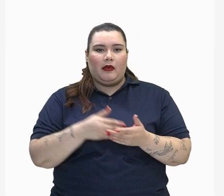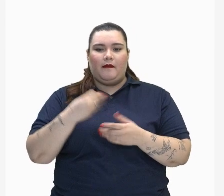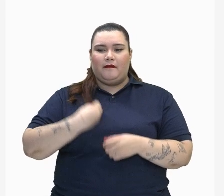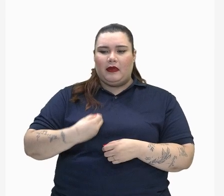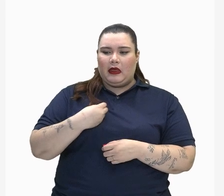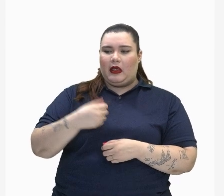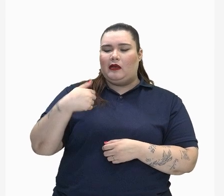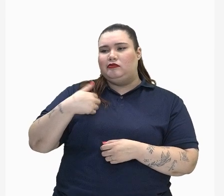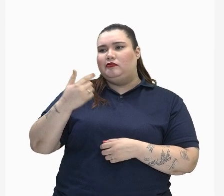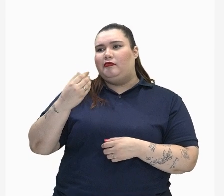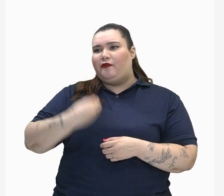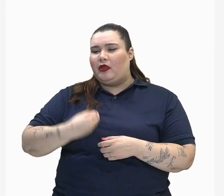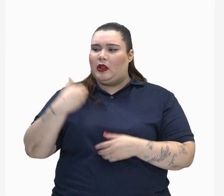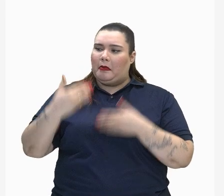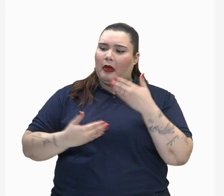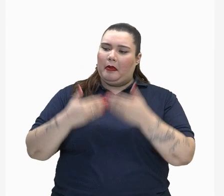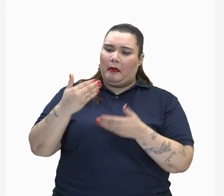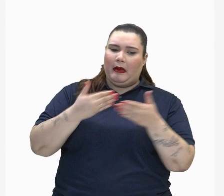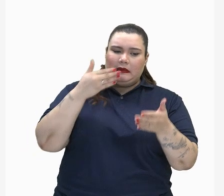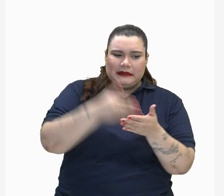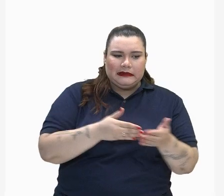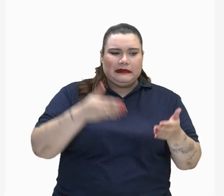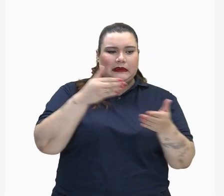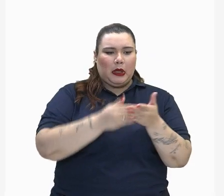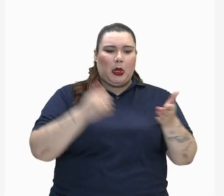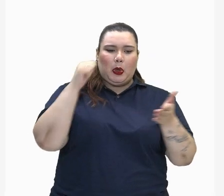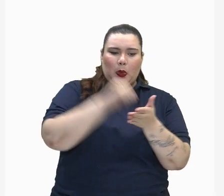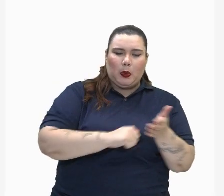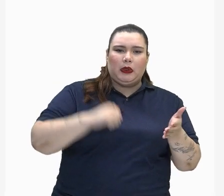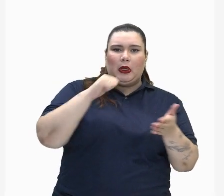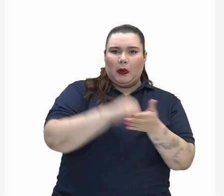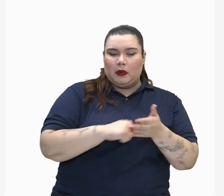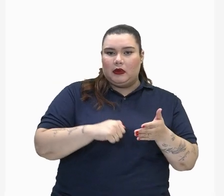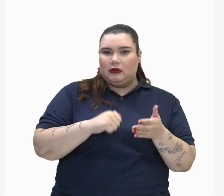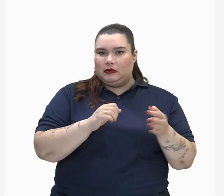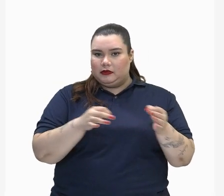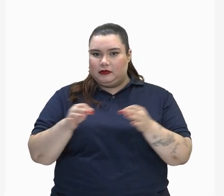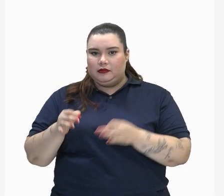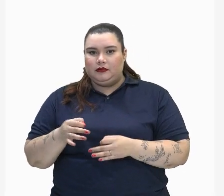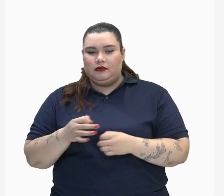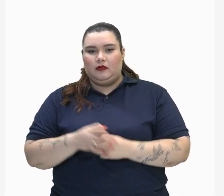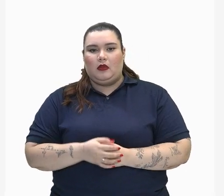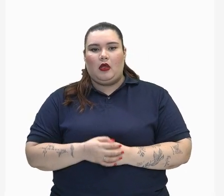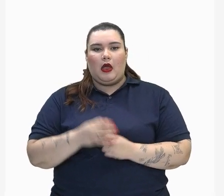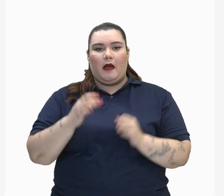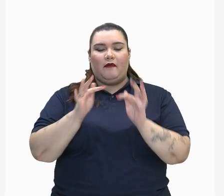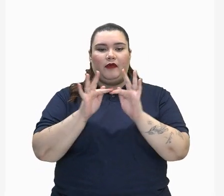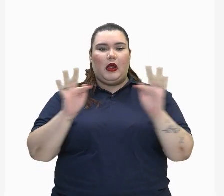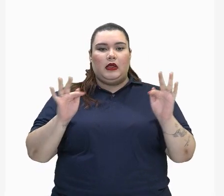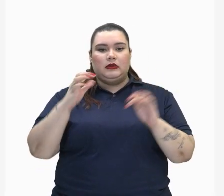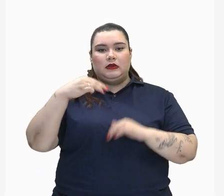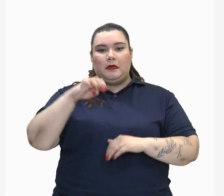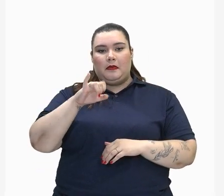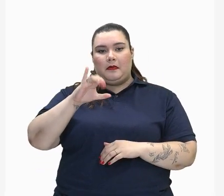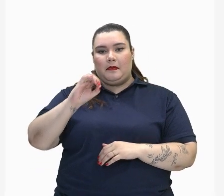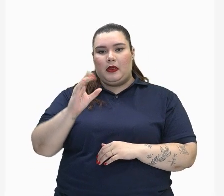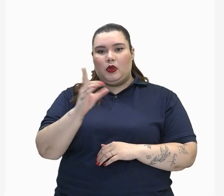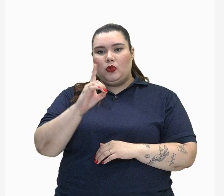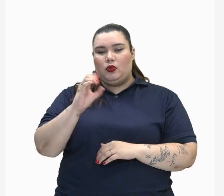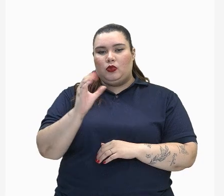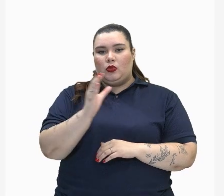caminho, então são os obstáculos, nós podemos deduzir. O meio do caminho pode representar um